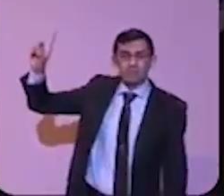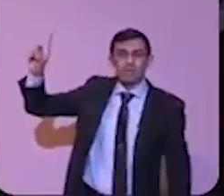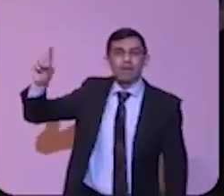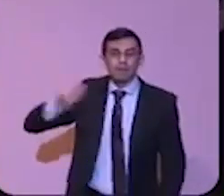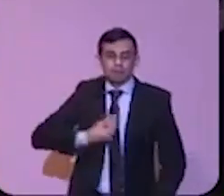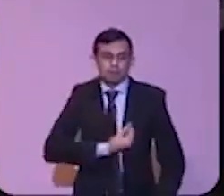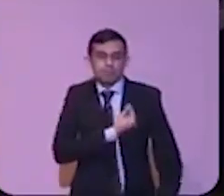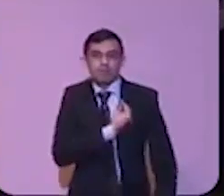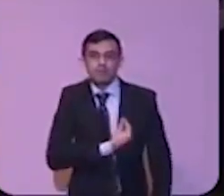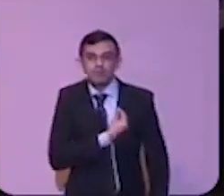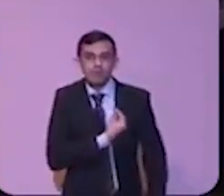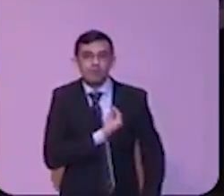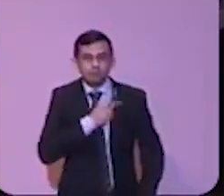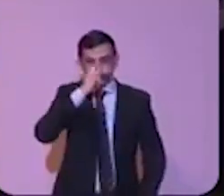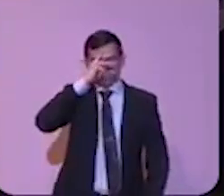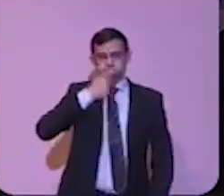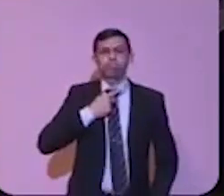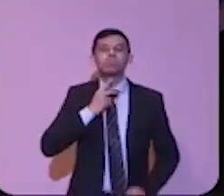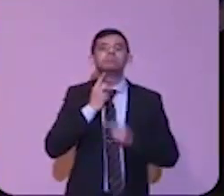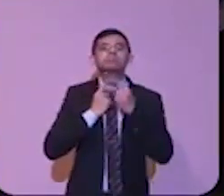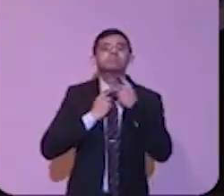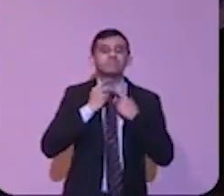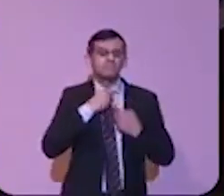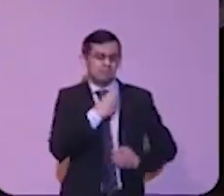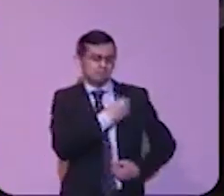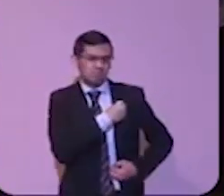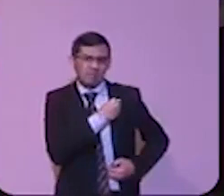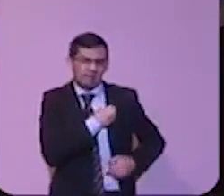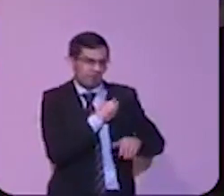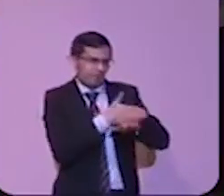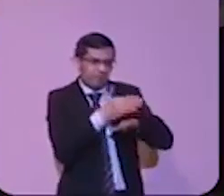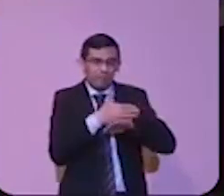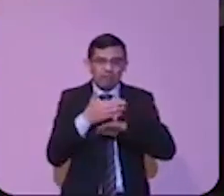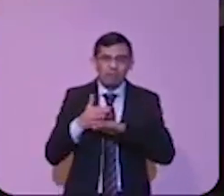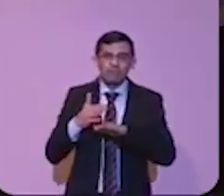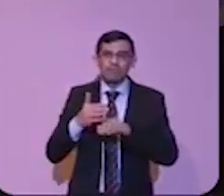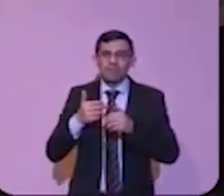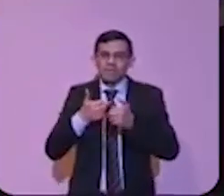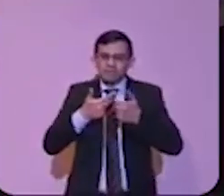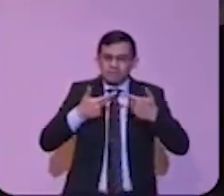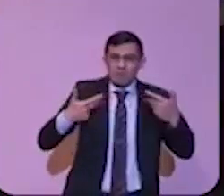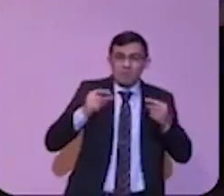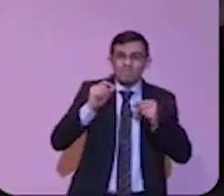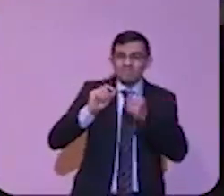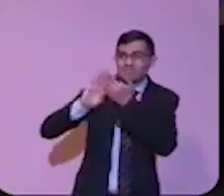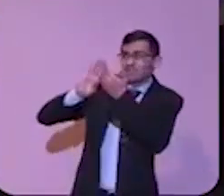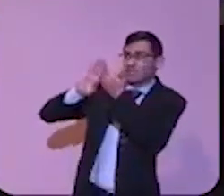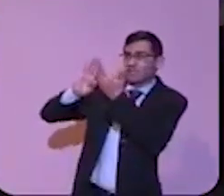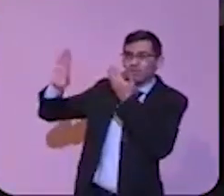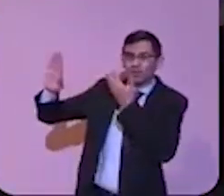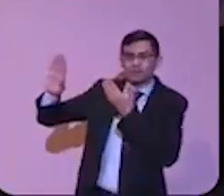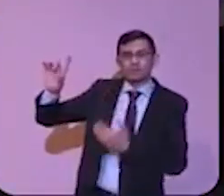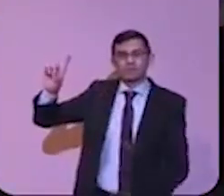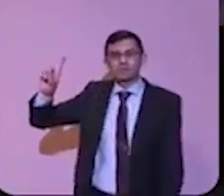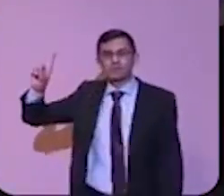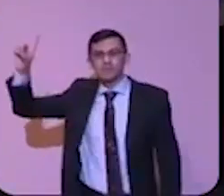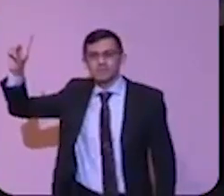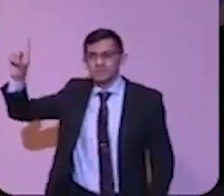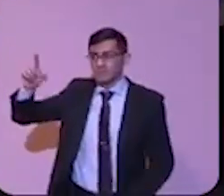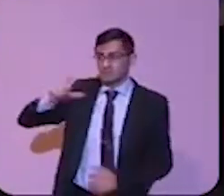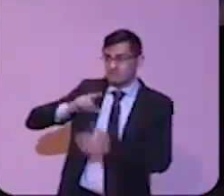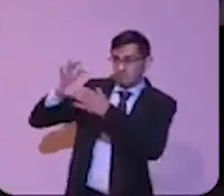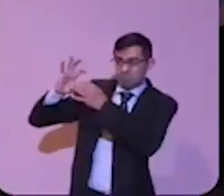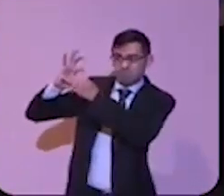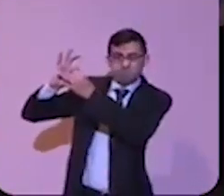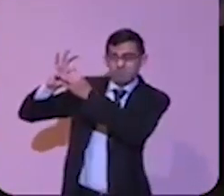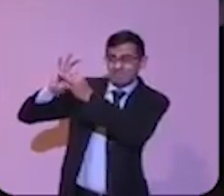para viver a sua própria vontade, para viver aquilo que afasta essa pessoa dessa comunhão